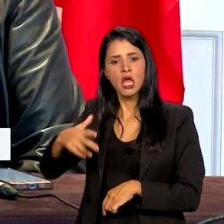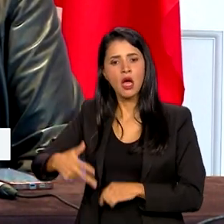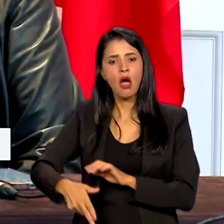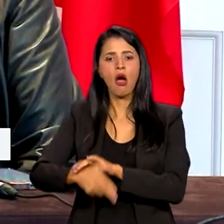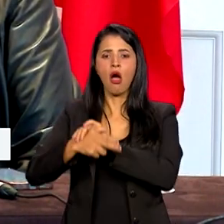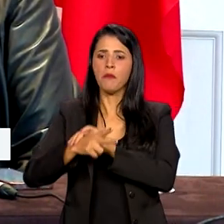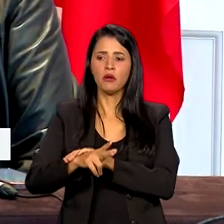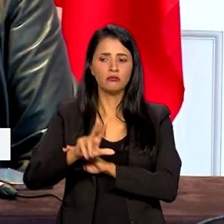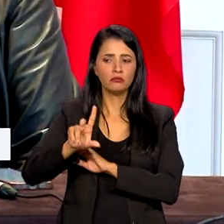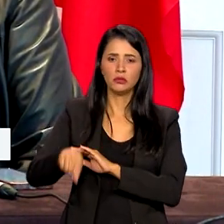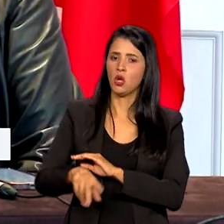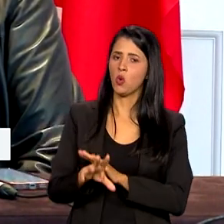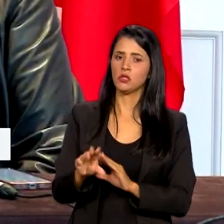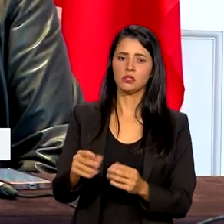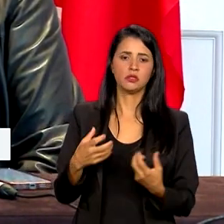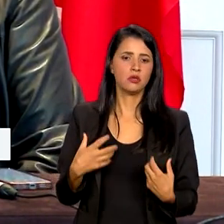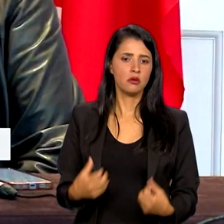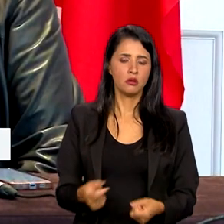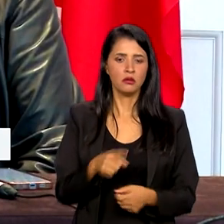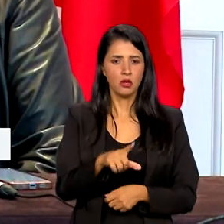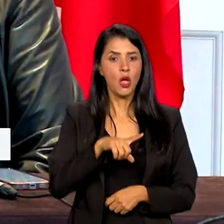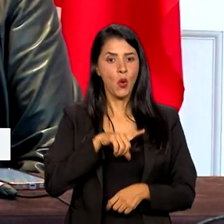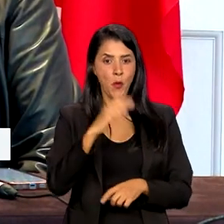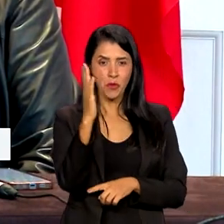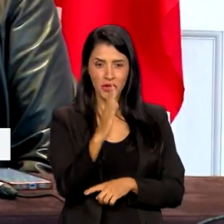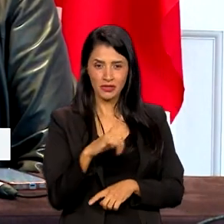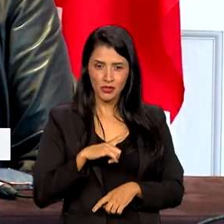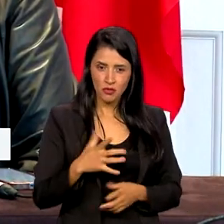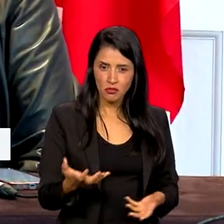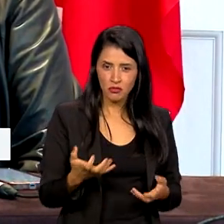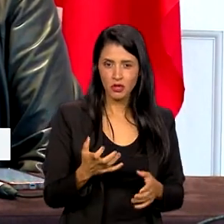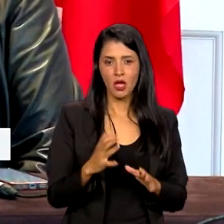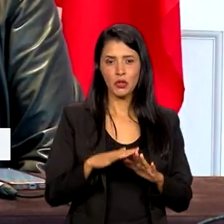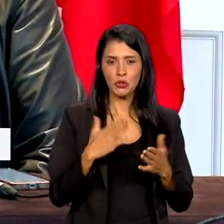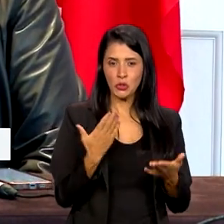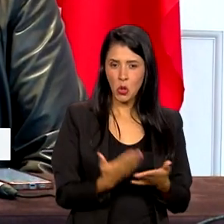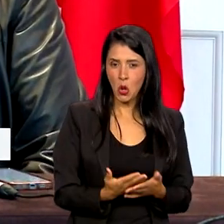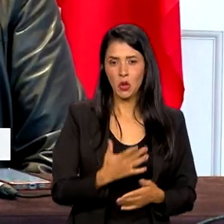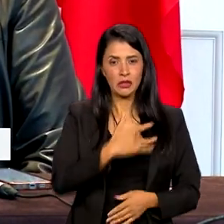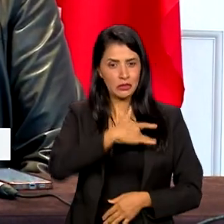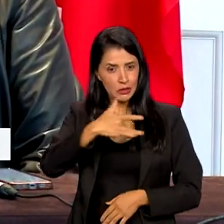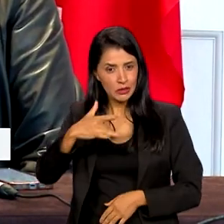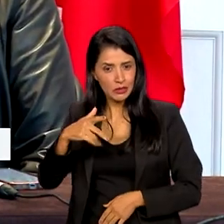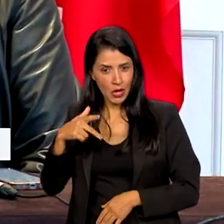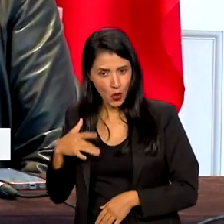armas, um Brasil que quer escola, um Brasil que quer saúde, um Brasil